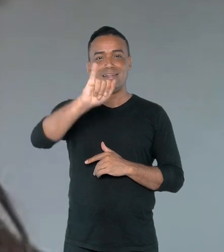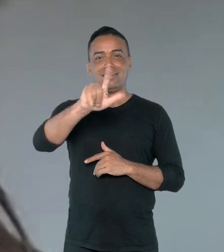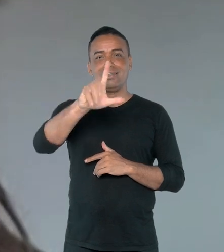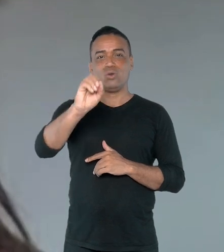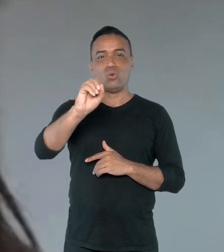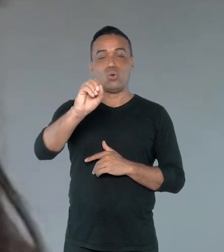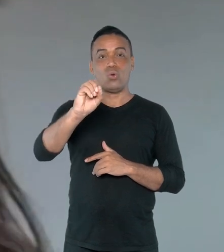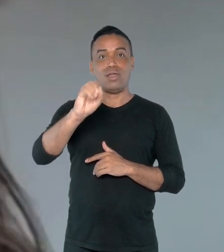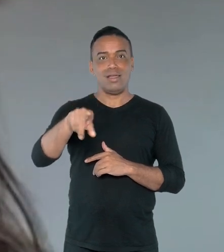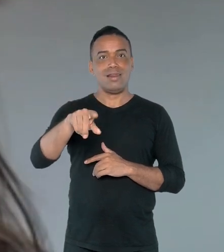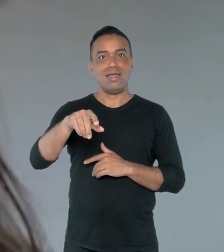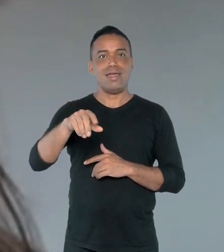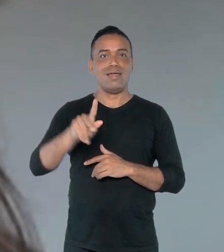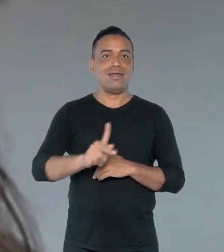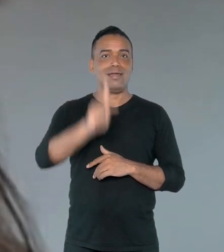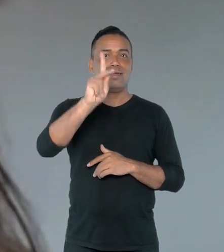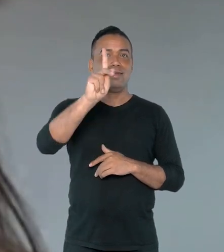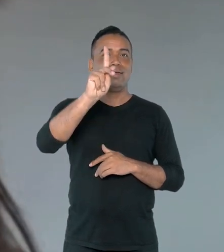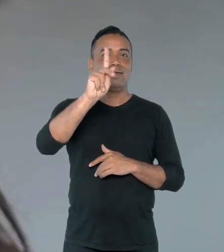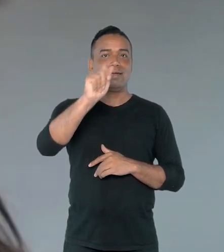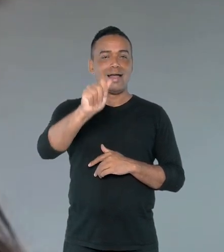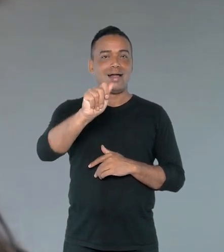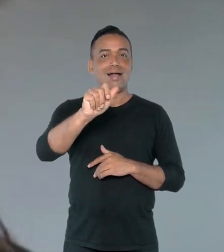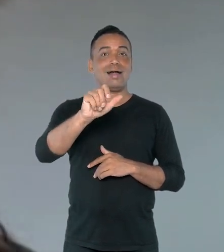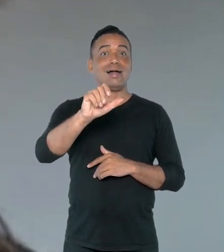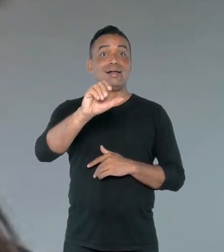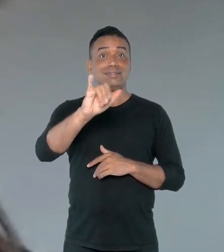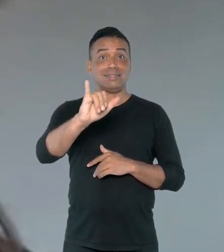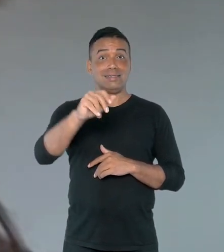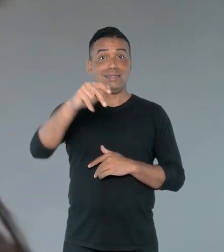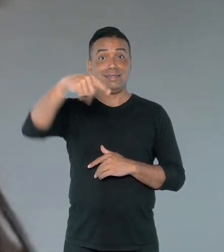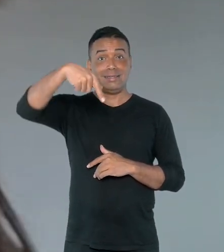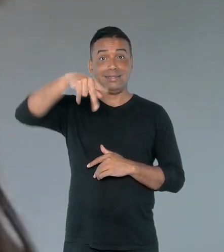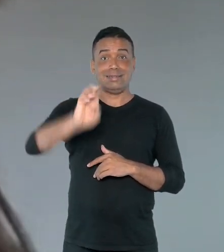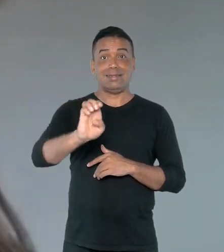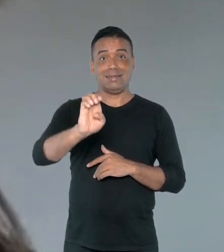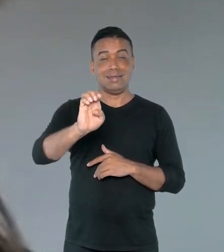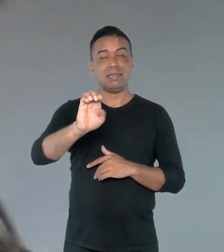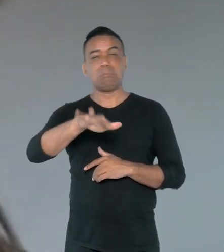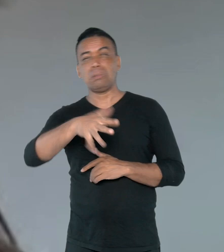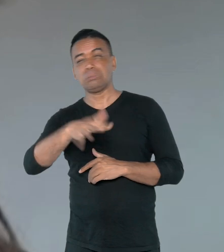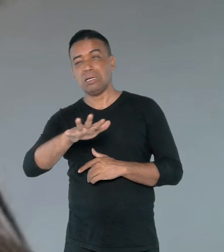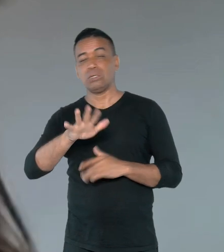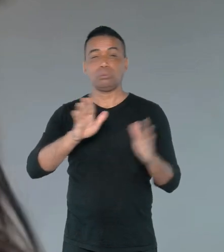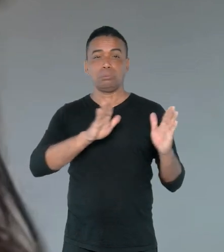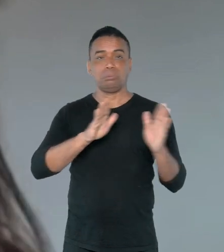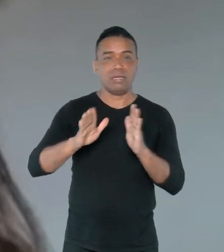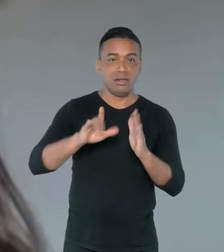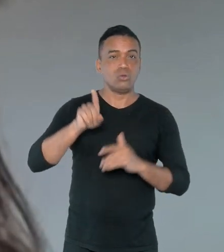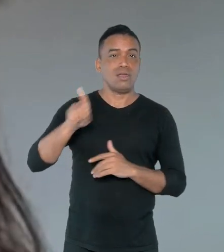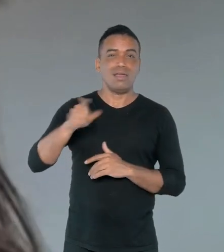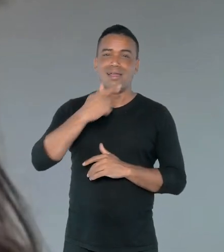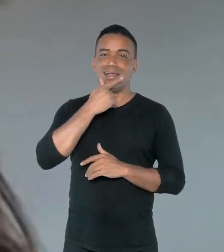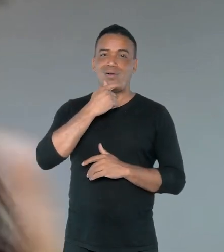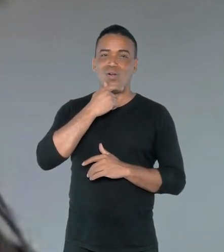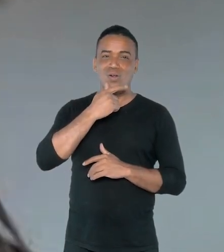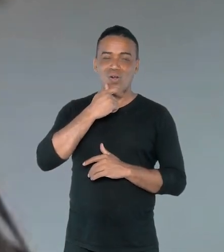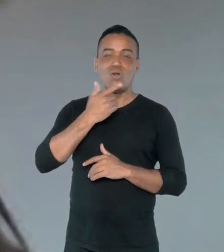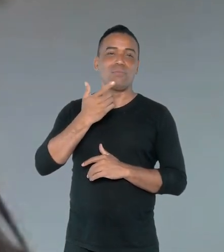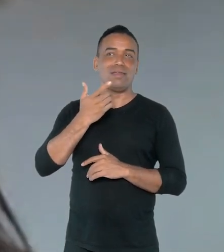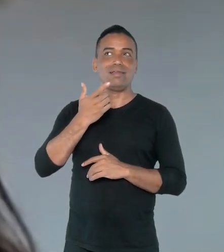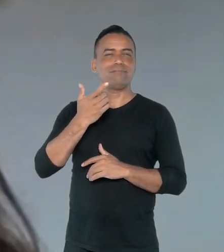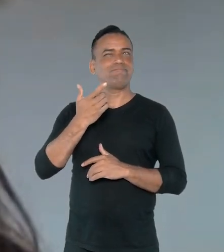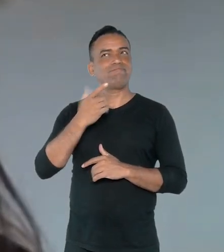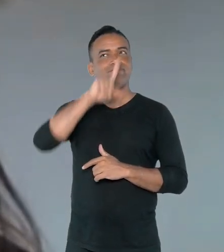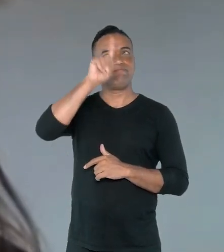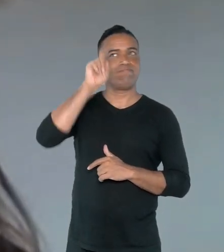nosso cacique do povo Borunfrem. Foi mais ou menos nessa época que ele começou a